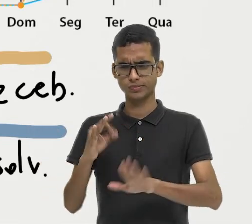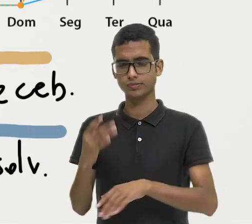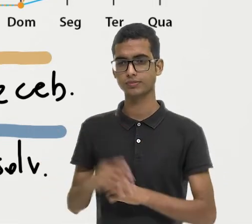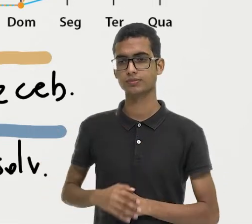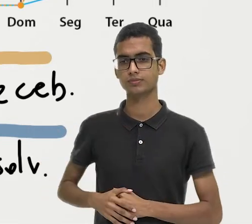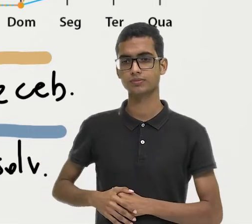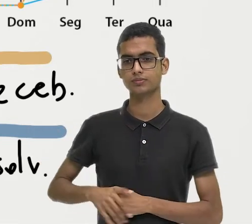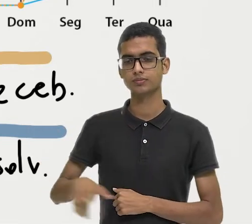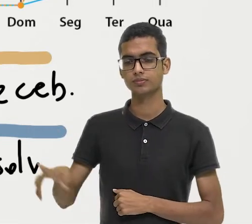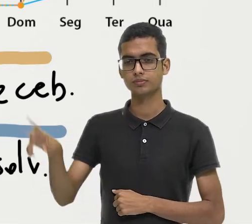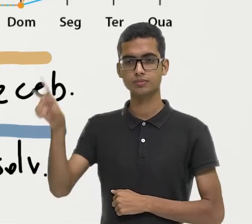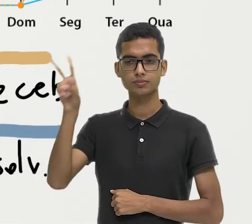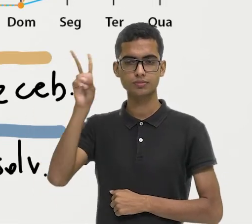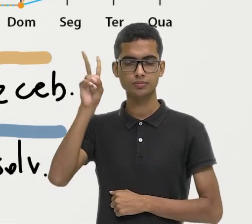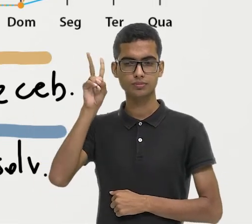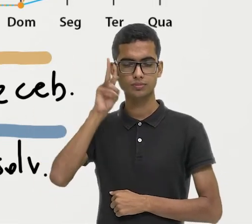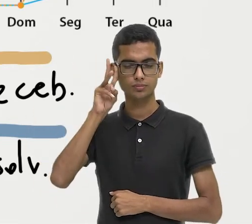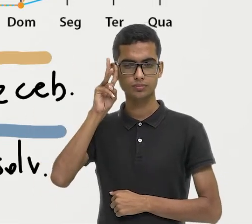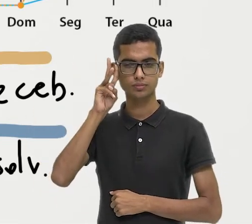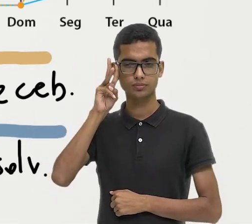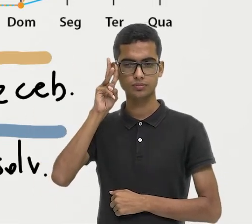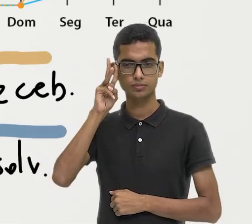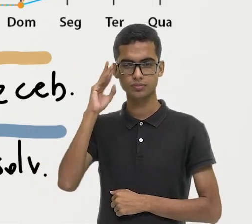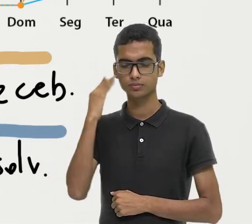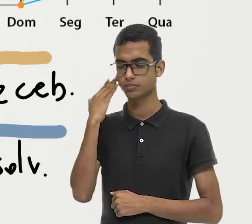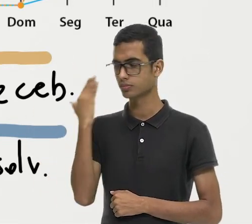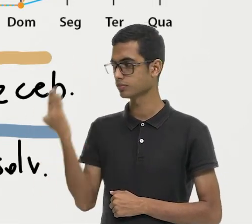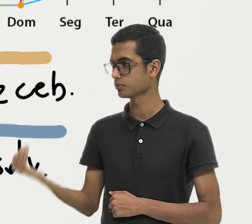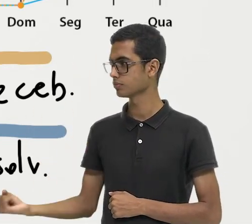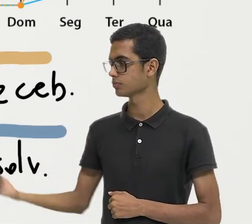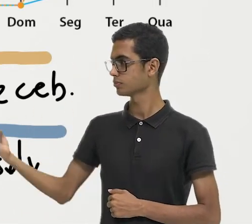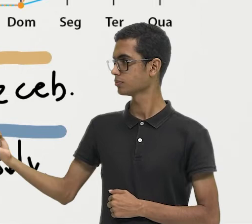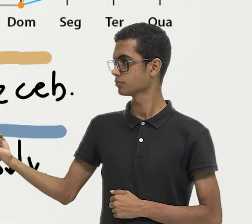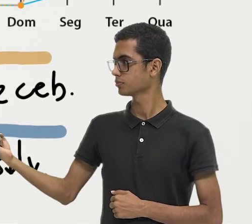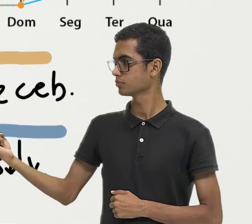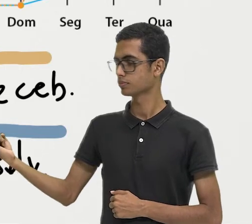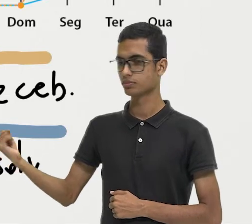calma, na terça-feira, vamos lá aqui identificar,